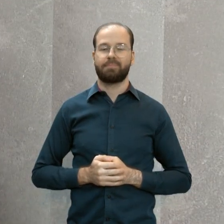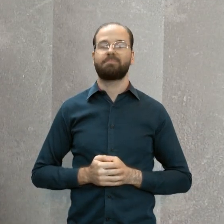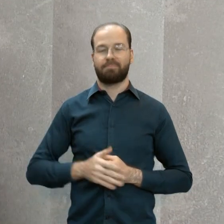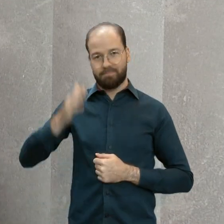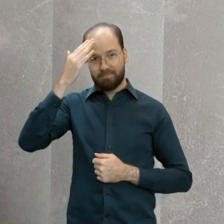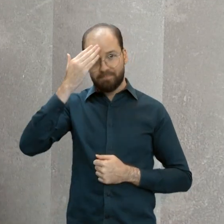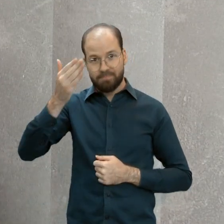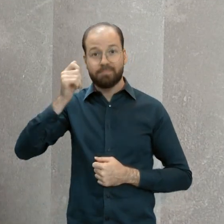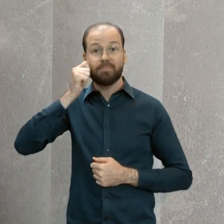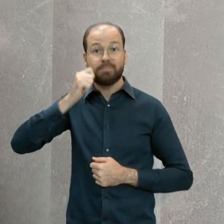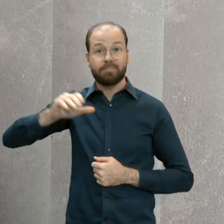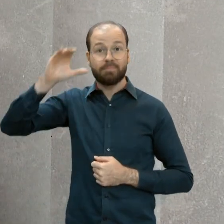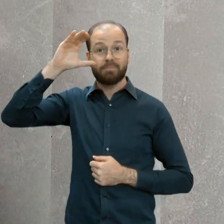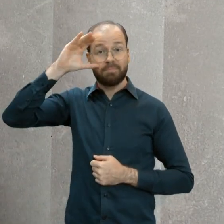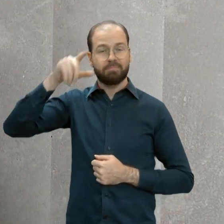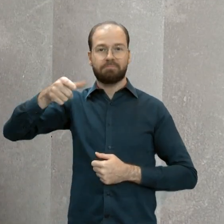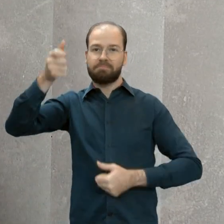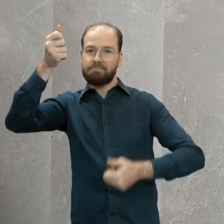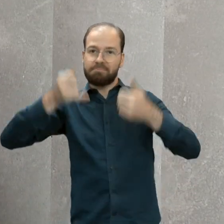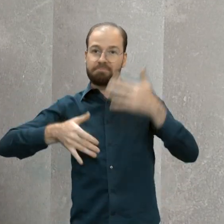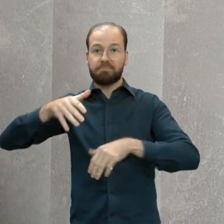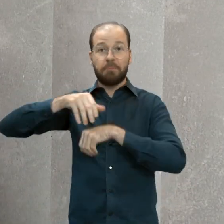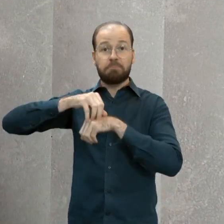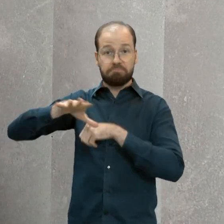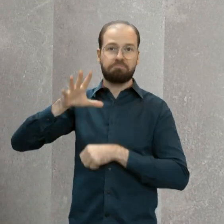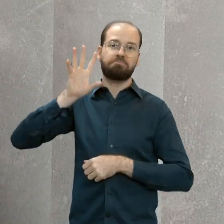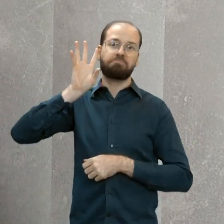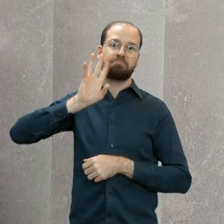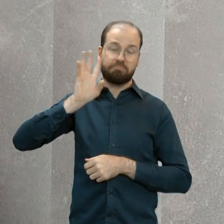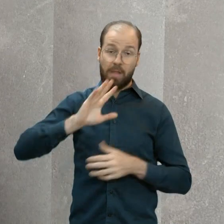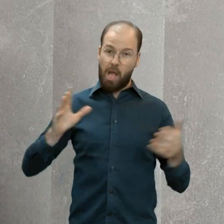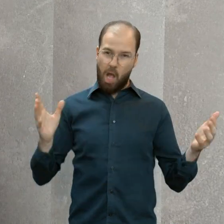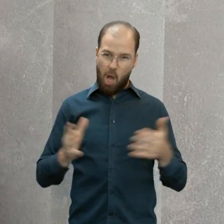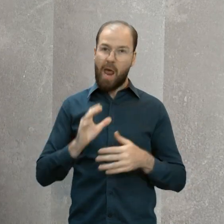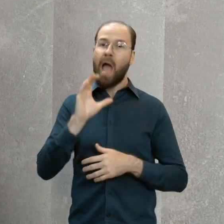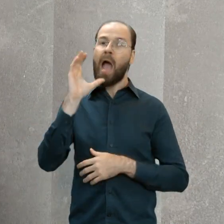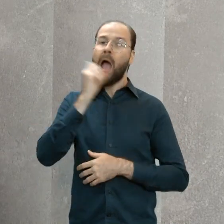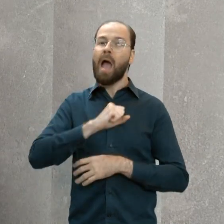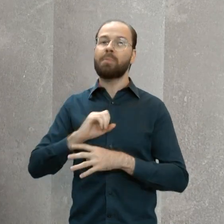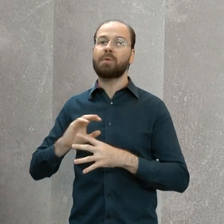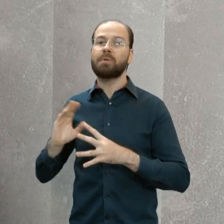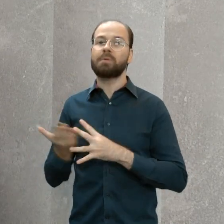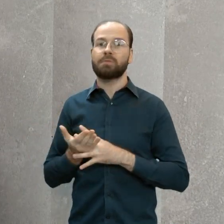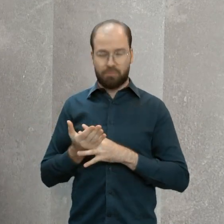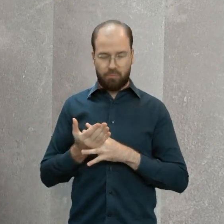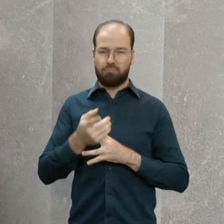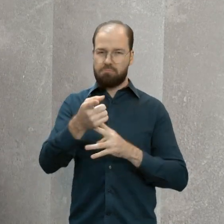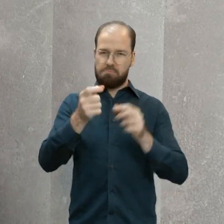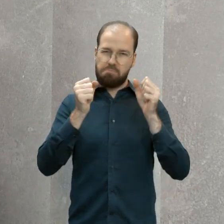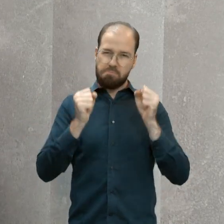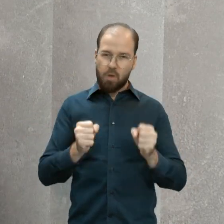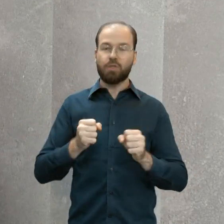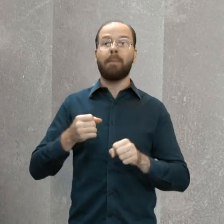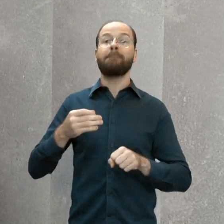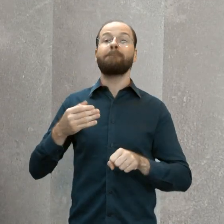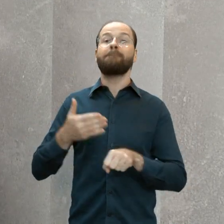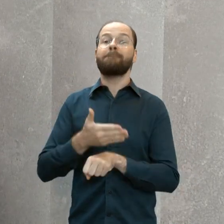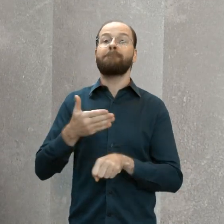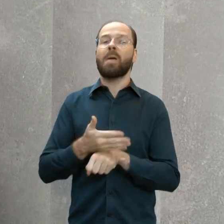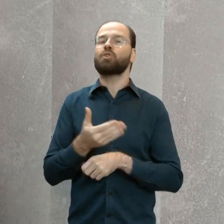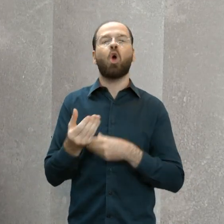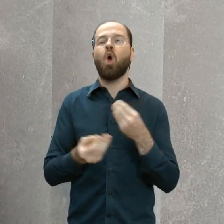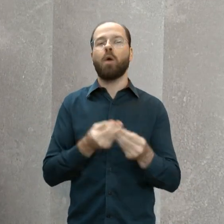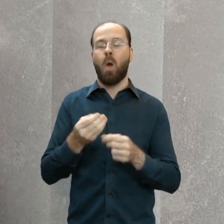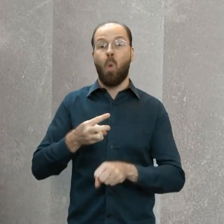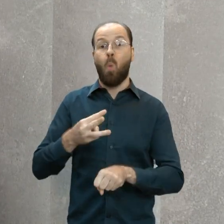Valeu, Ana Clelma, muito obrigado por essa dica. E olha só, pessoal, agora nós vamos fazer mais um rápido intervalo. Você pode participar aí com a gente por meio do